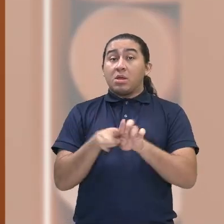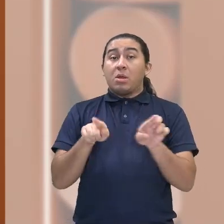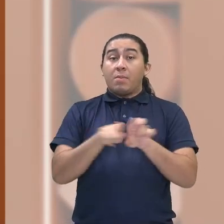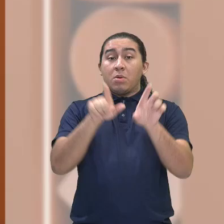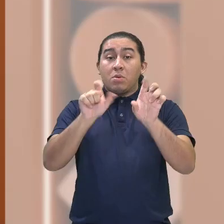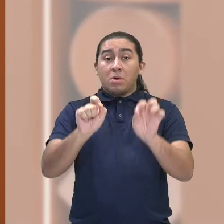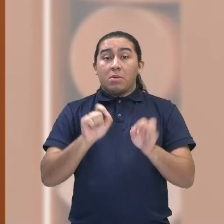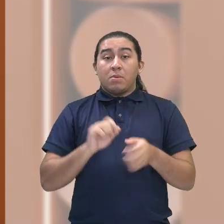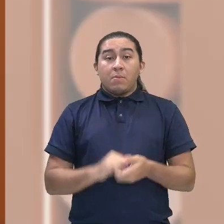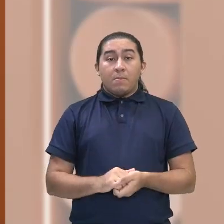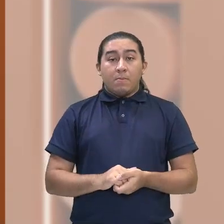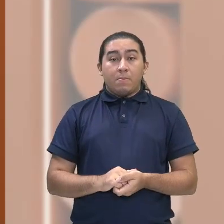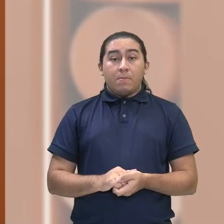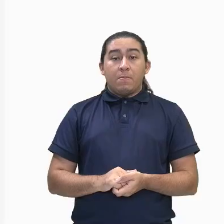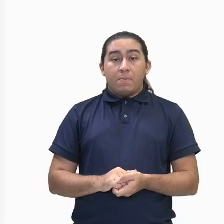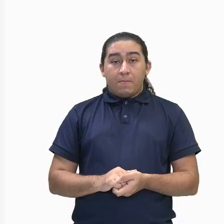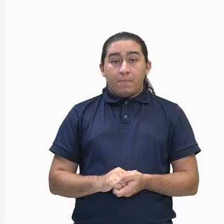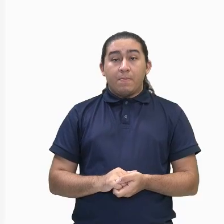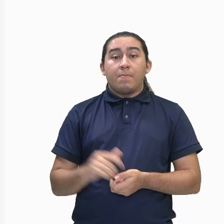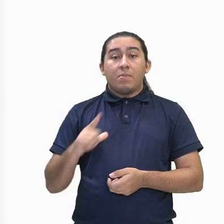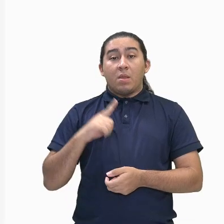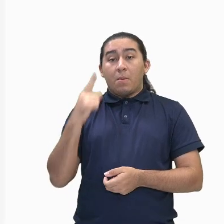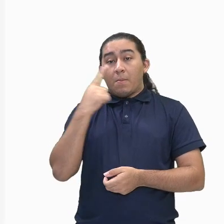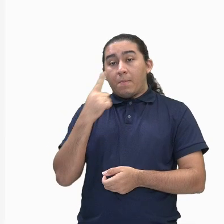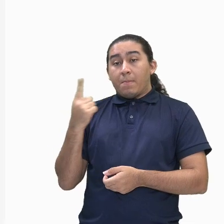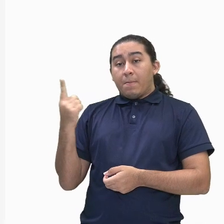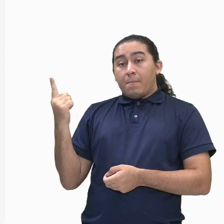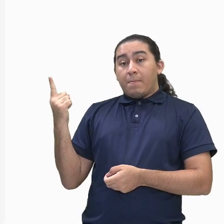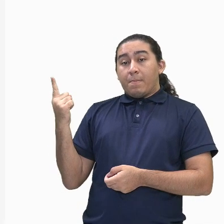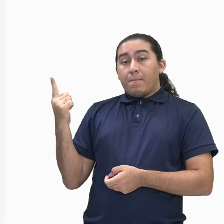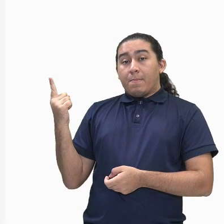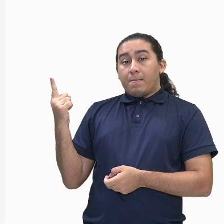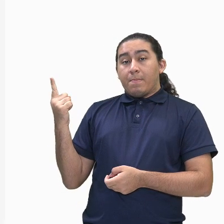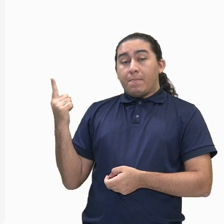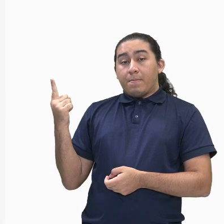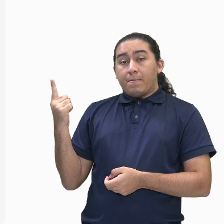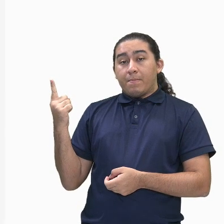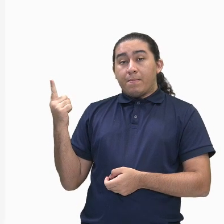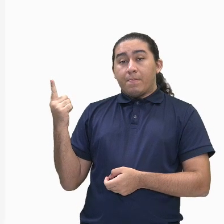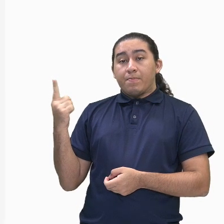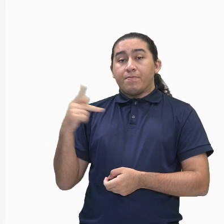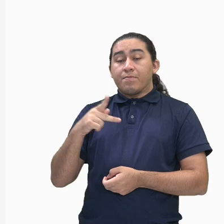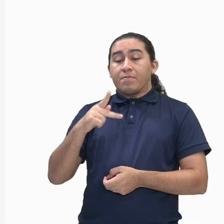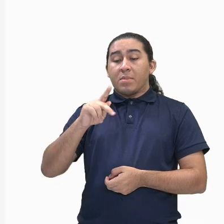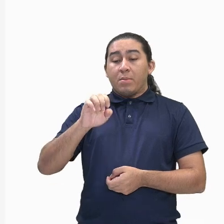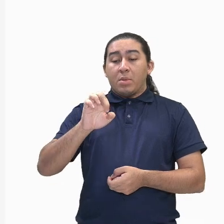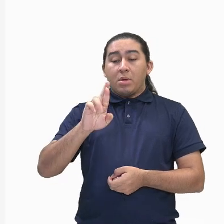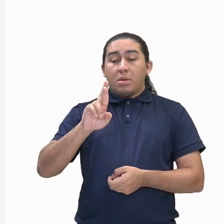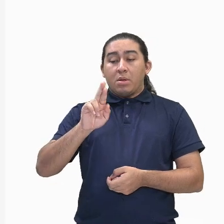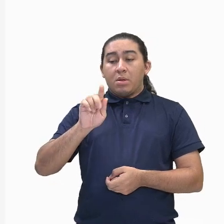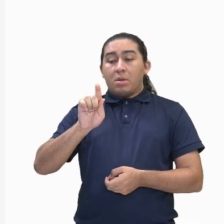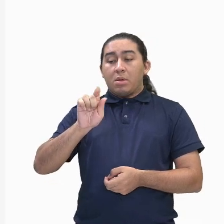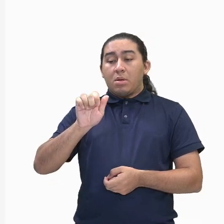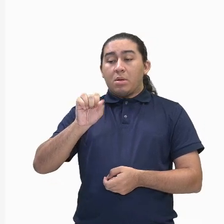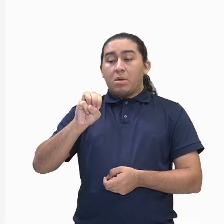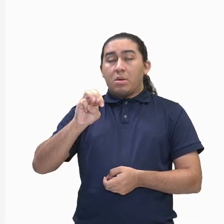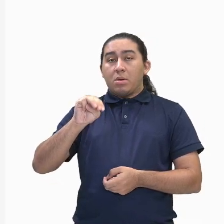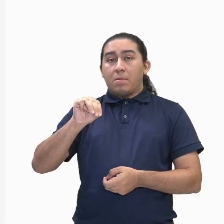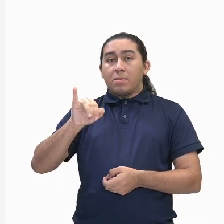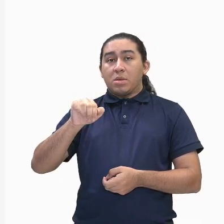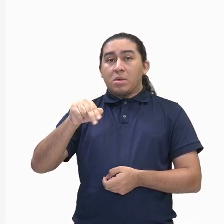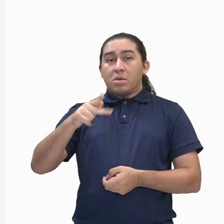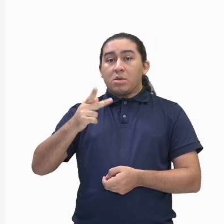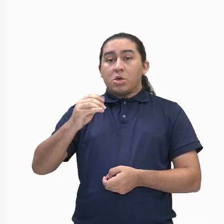pergaminhos, né, em Grécia e Roma, que eram feitos de pele animal